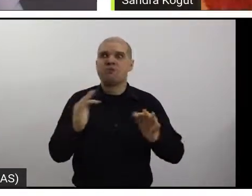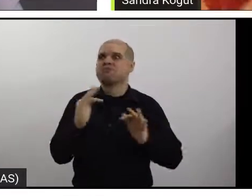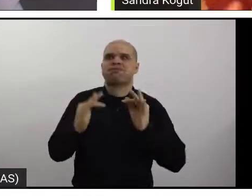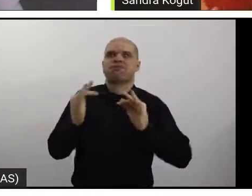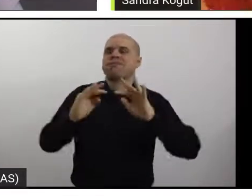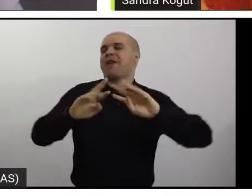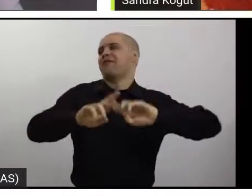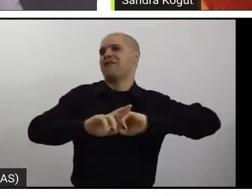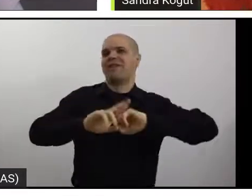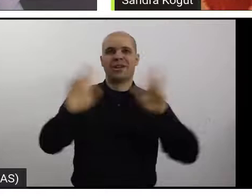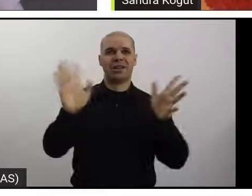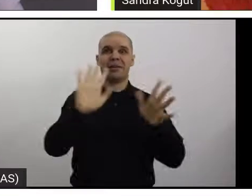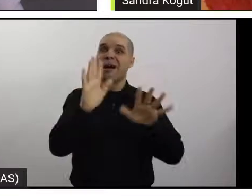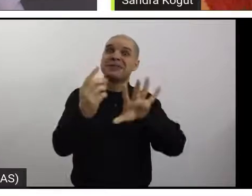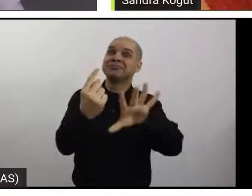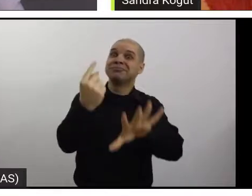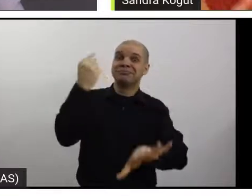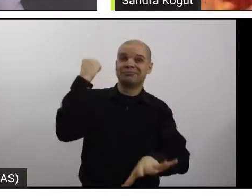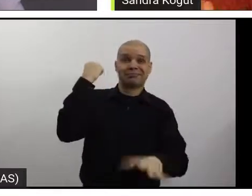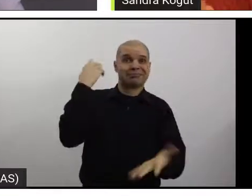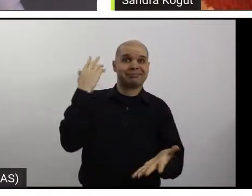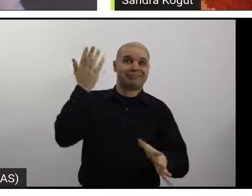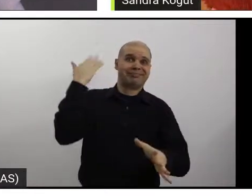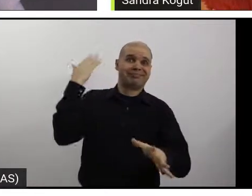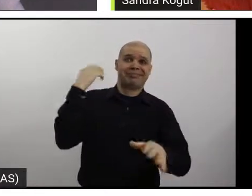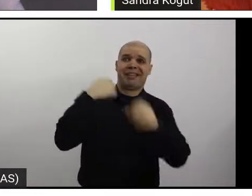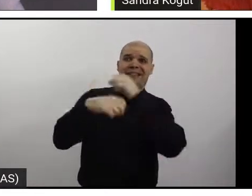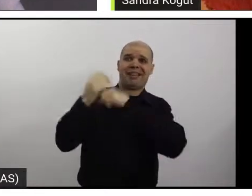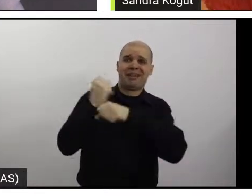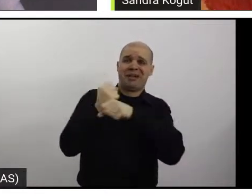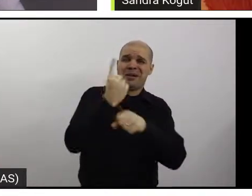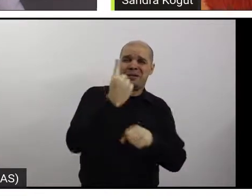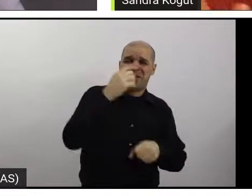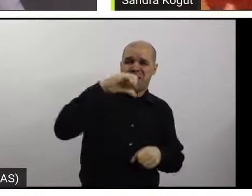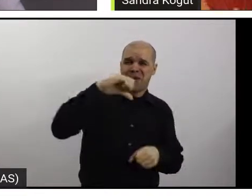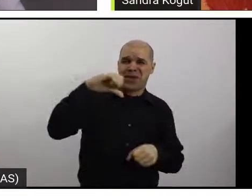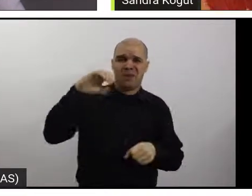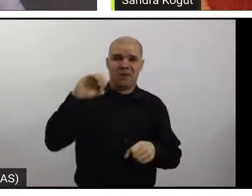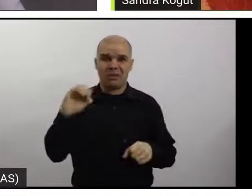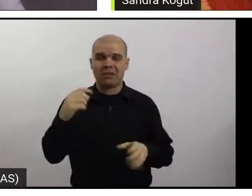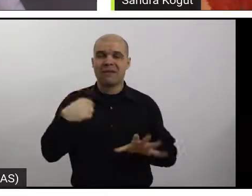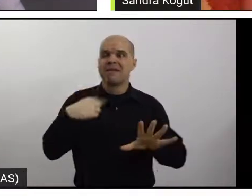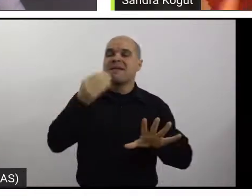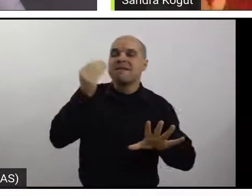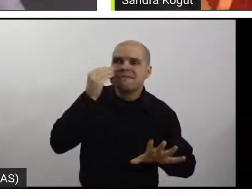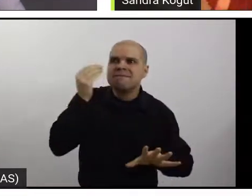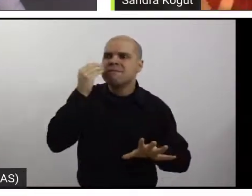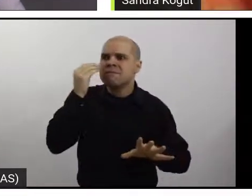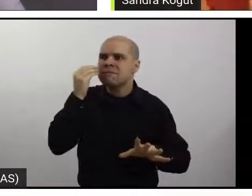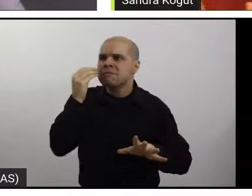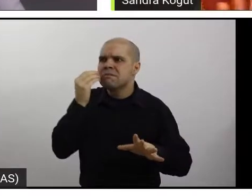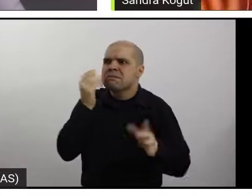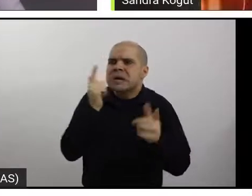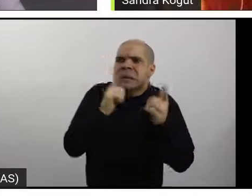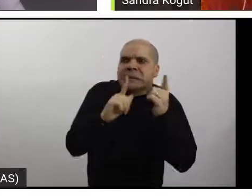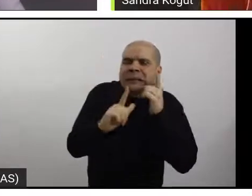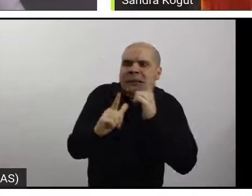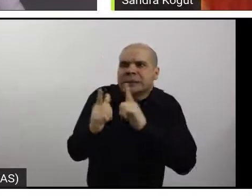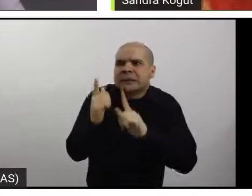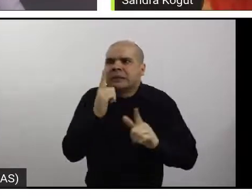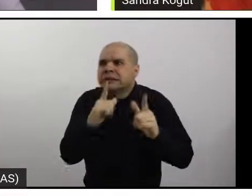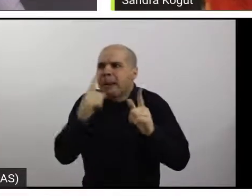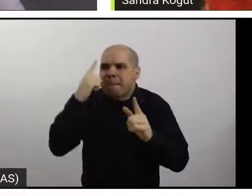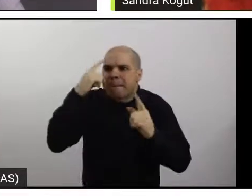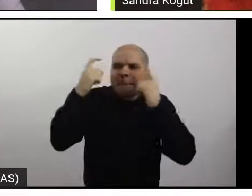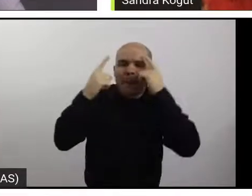geração, assim, foi um momento, os anos 90, de muita descoberta. E, ao mesmo tempo, é engraçado que acho que muita gente dessa época depois foi indo